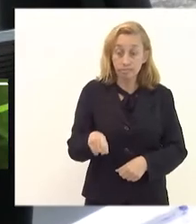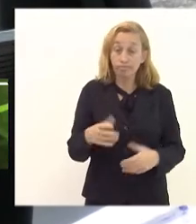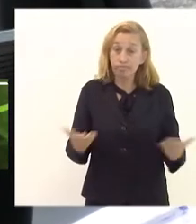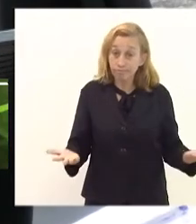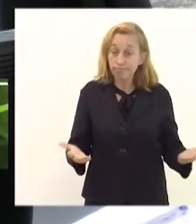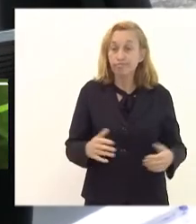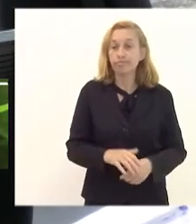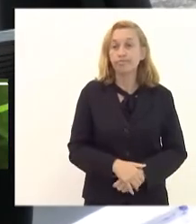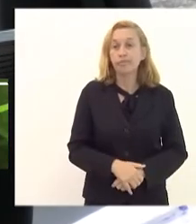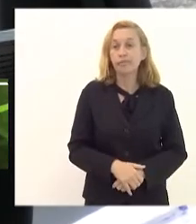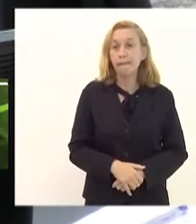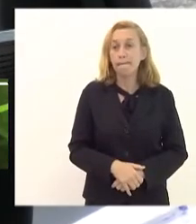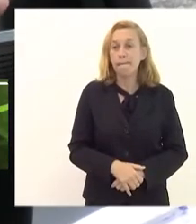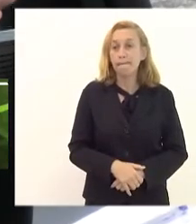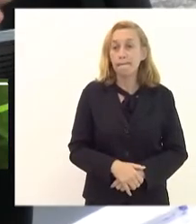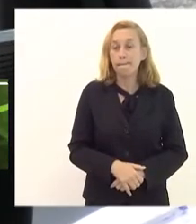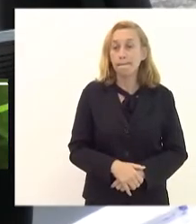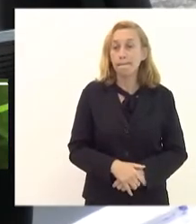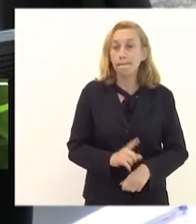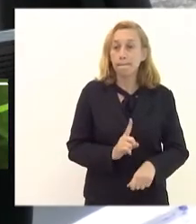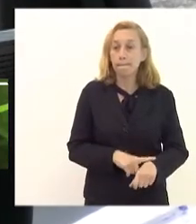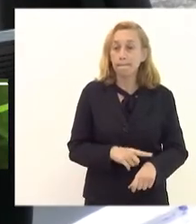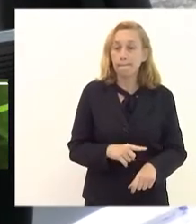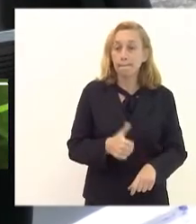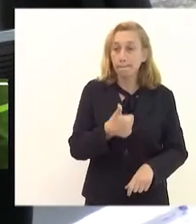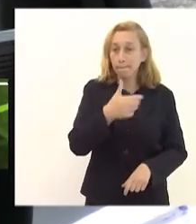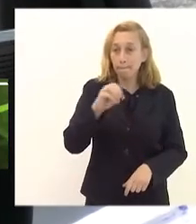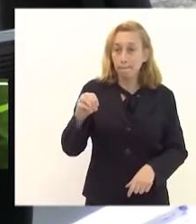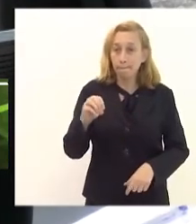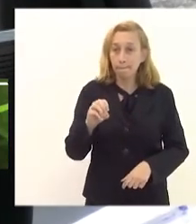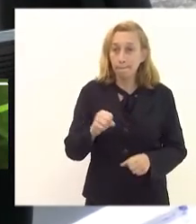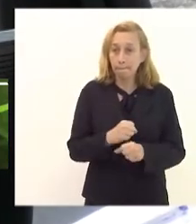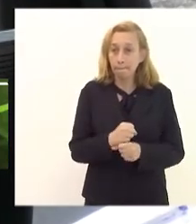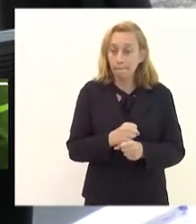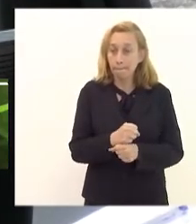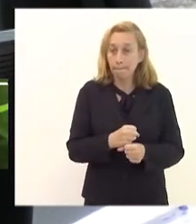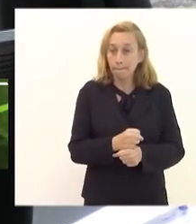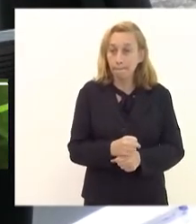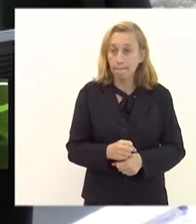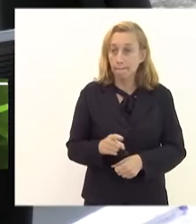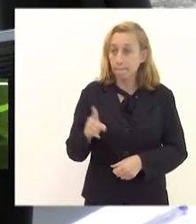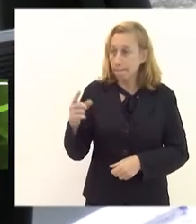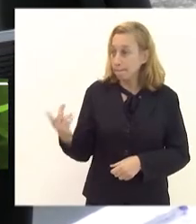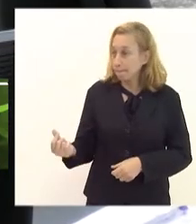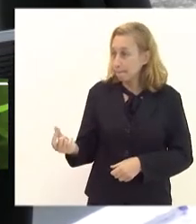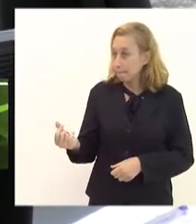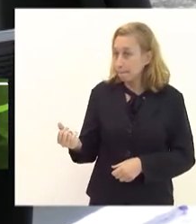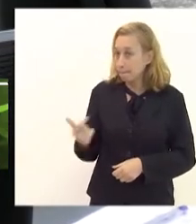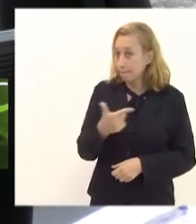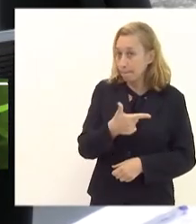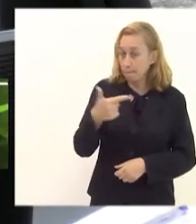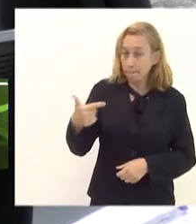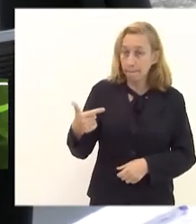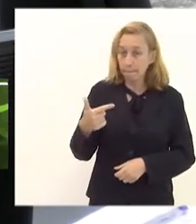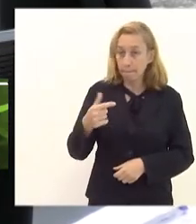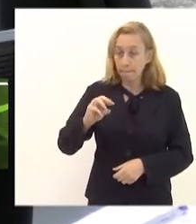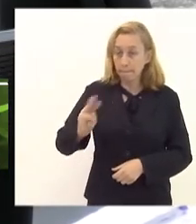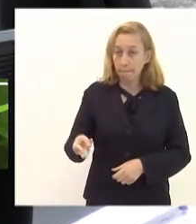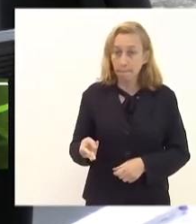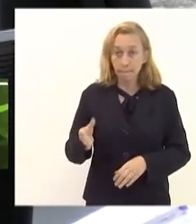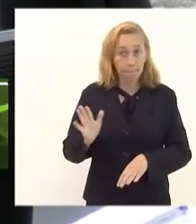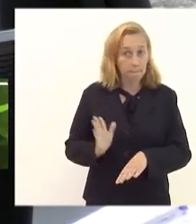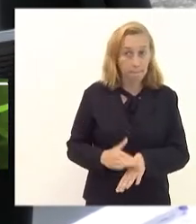vazão. Com esse tempo de recorrência de 100 anos, aquele valor de 22 milhões vai para